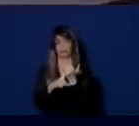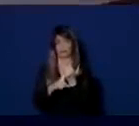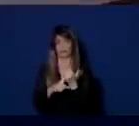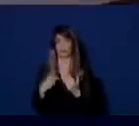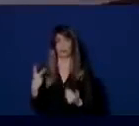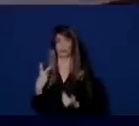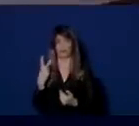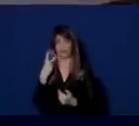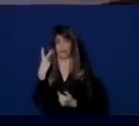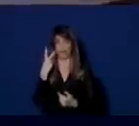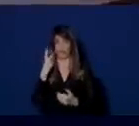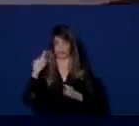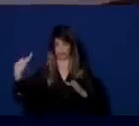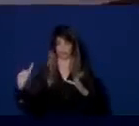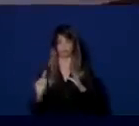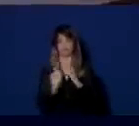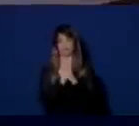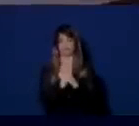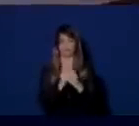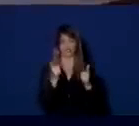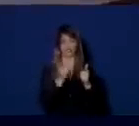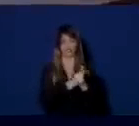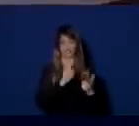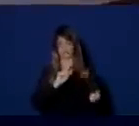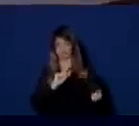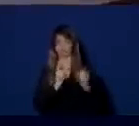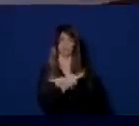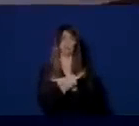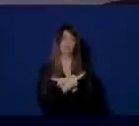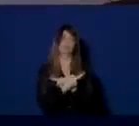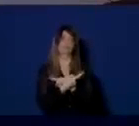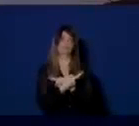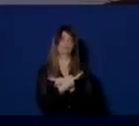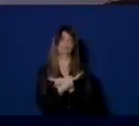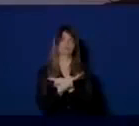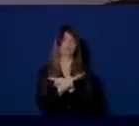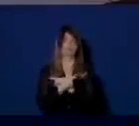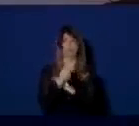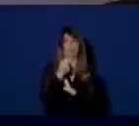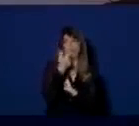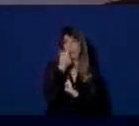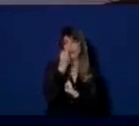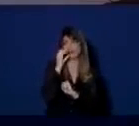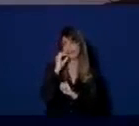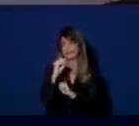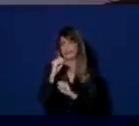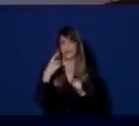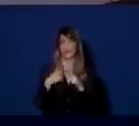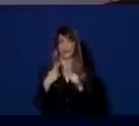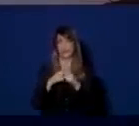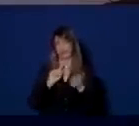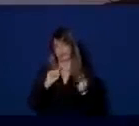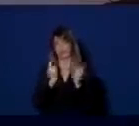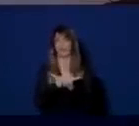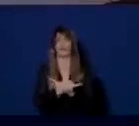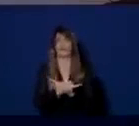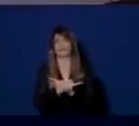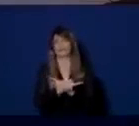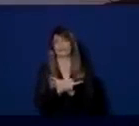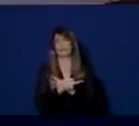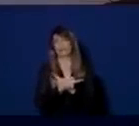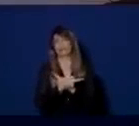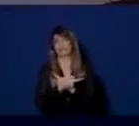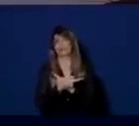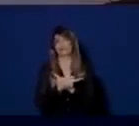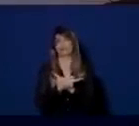está entronizada, que está embedada na dívida conversível, vale quase zero, porque está tão longe do negócio de conversão que ninguém liga